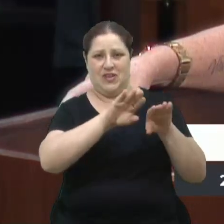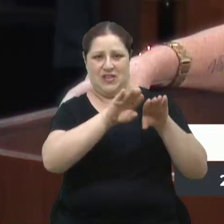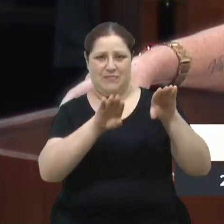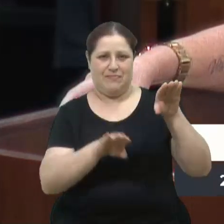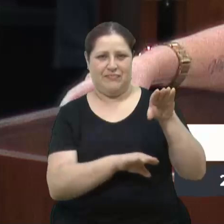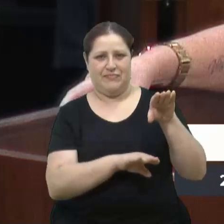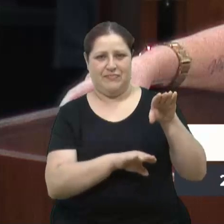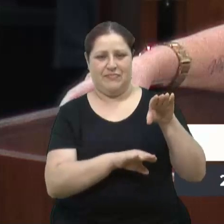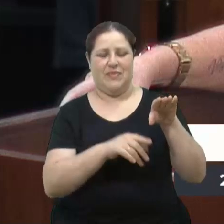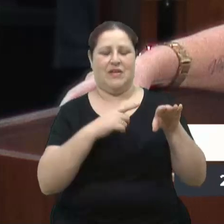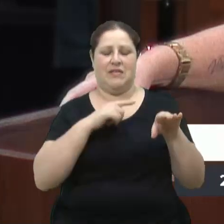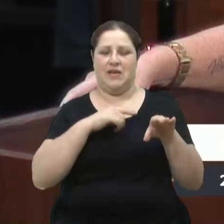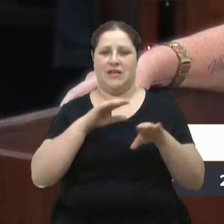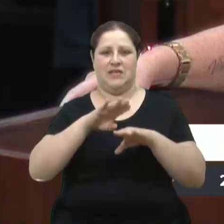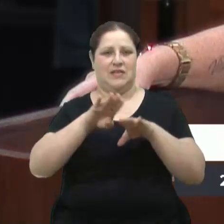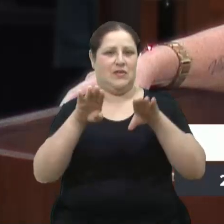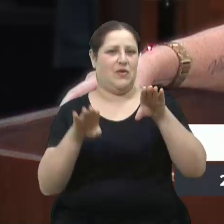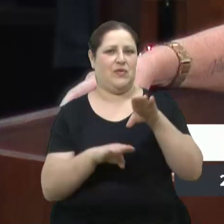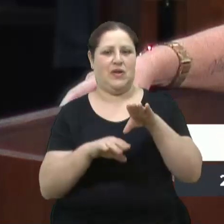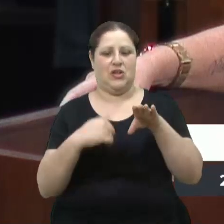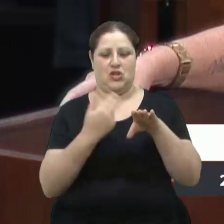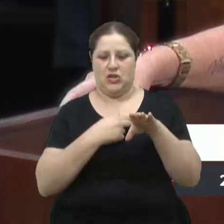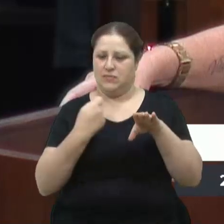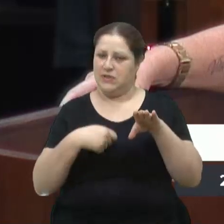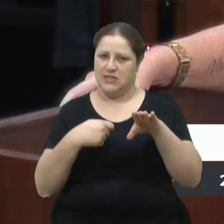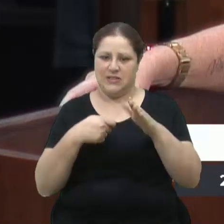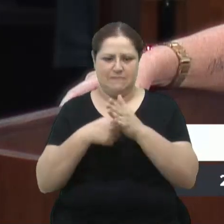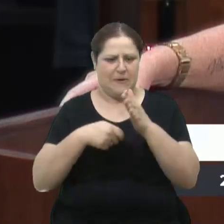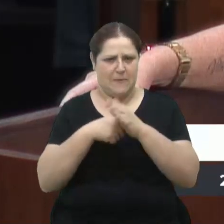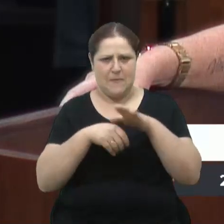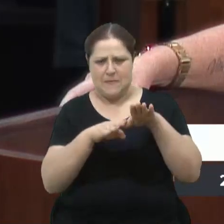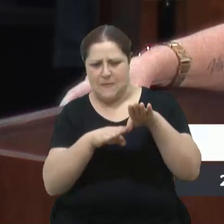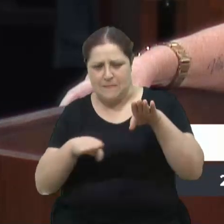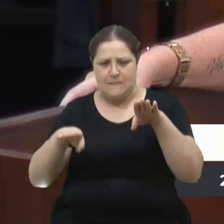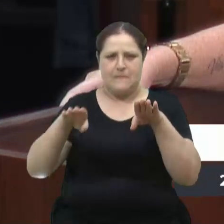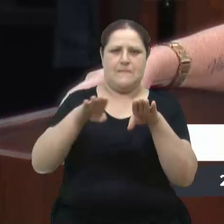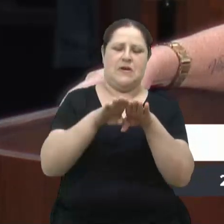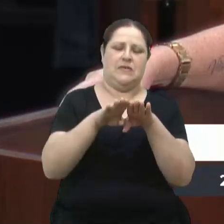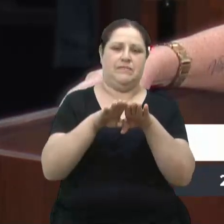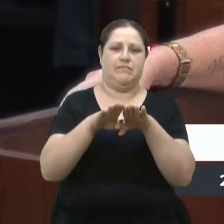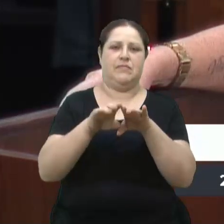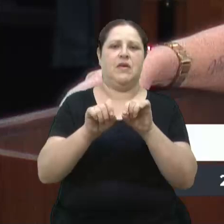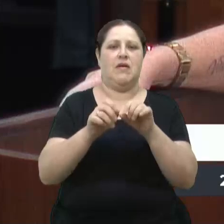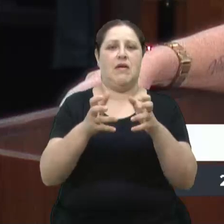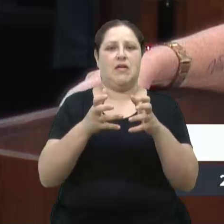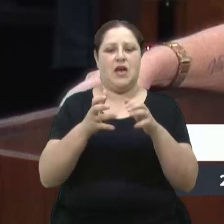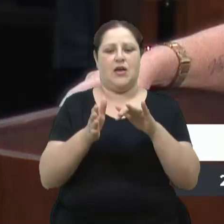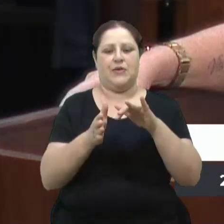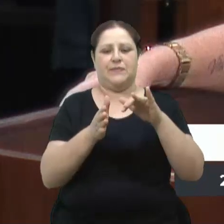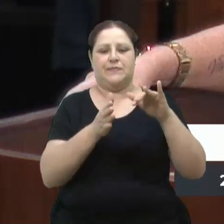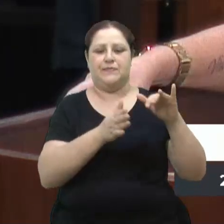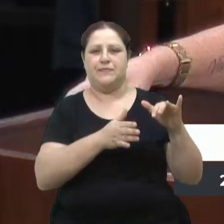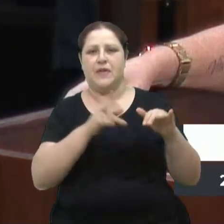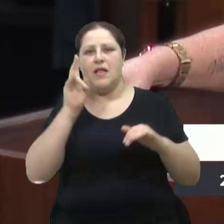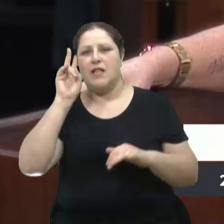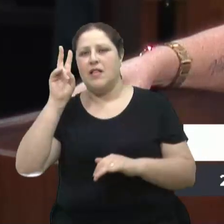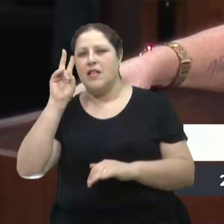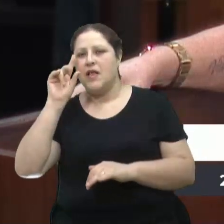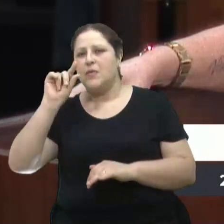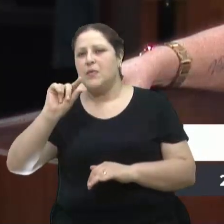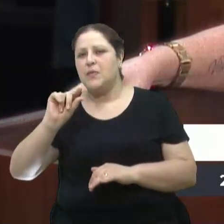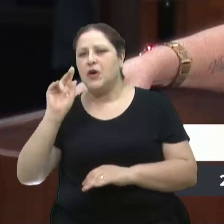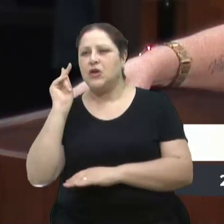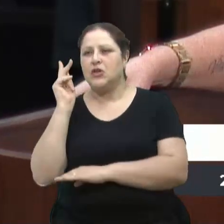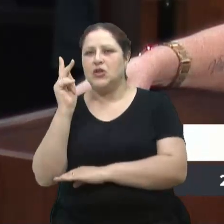grandes lutas que nós precisamos travar, para relembrar um pouco as histórias e